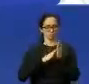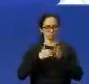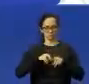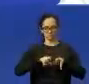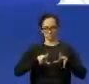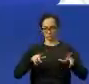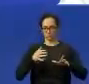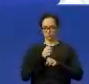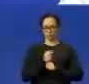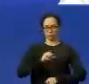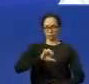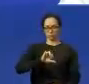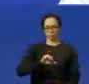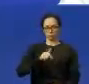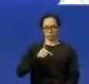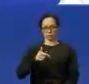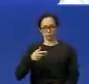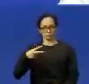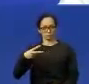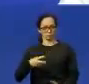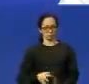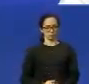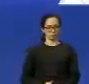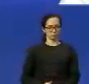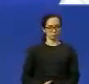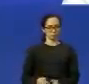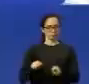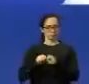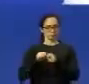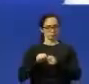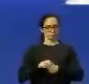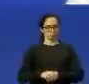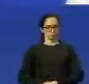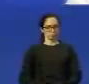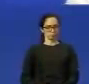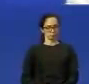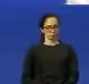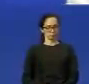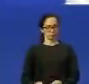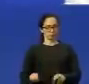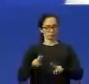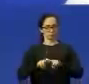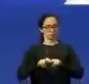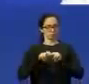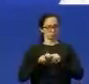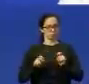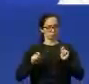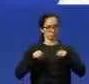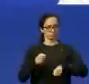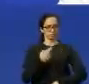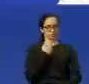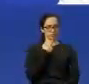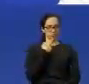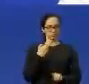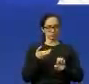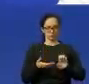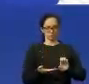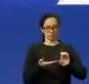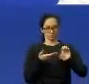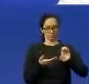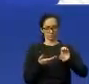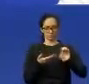daria 972 formas, como sugere a figura. Nesse caso, teríamos a resposta E e também